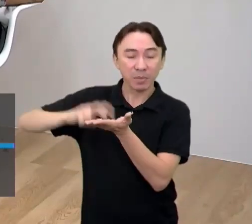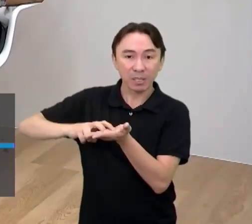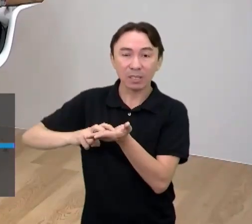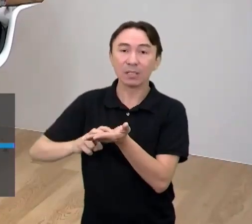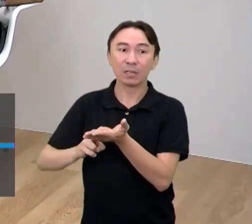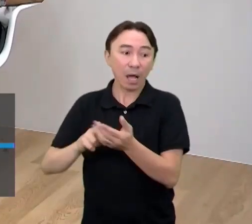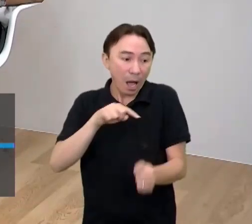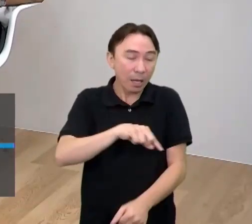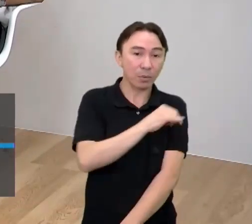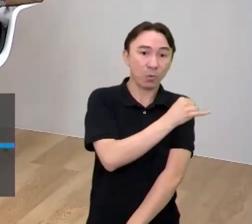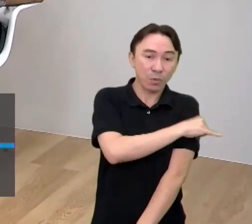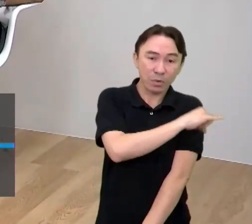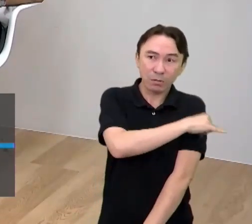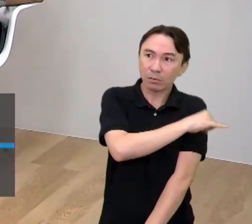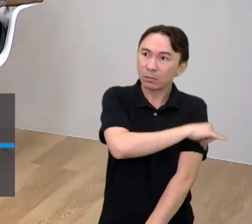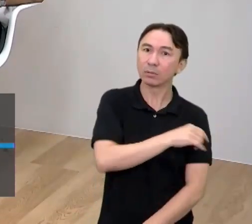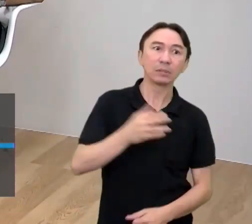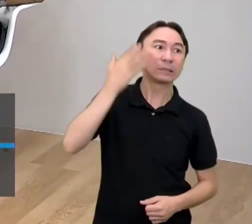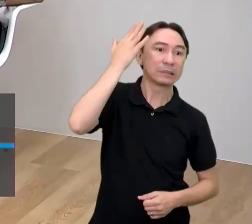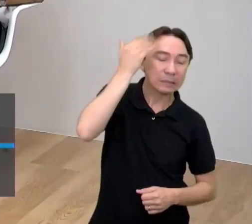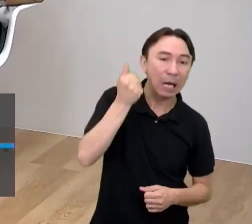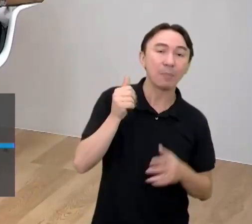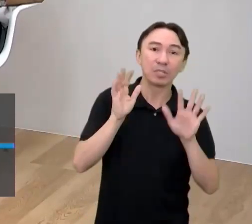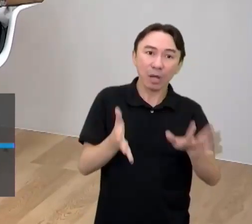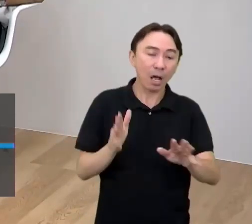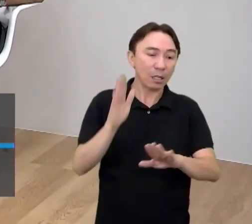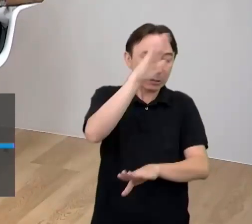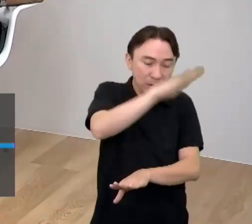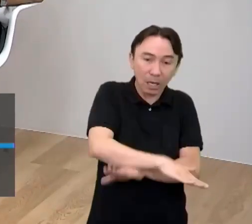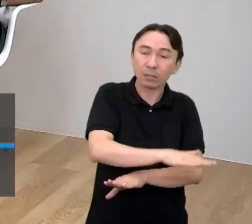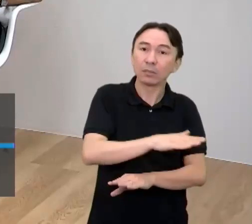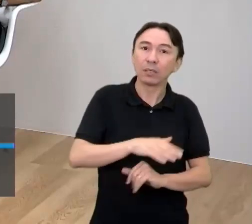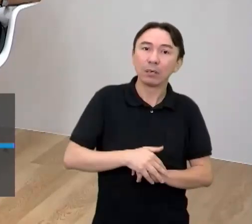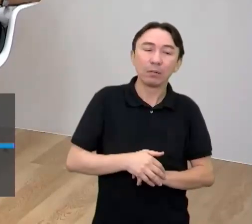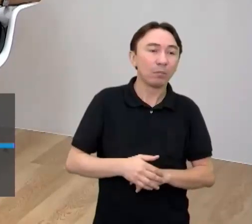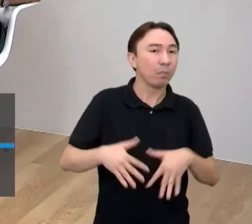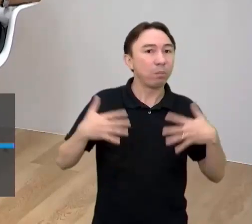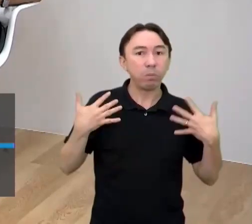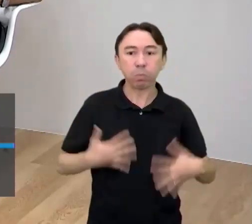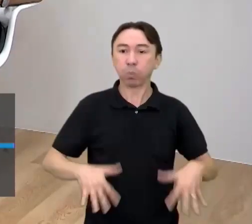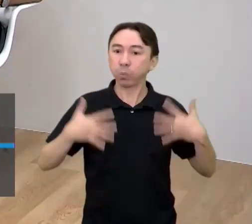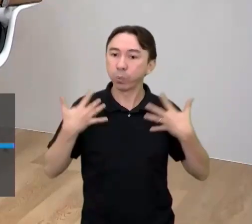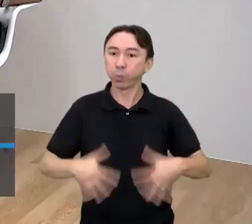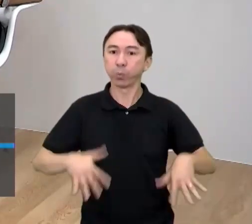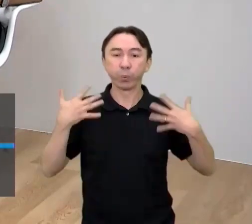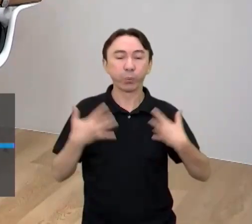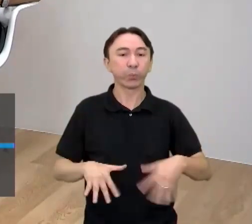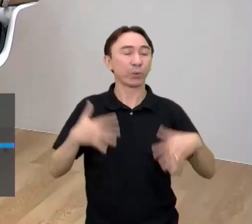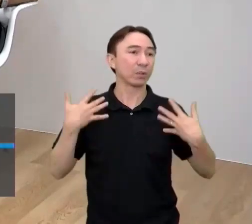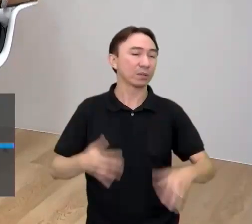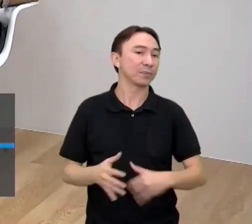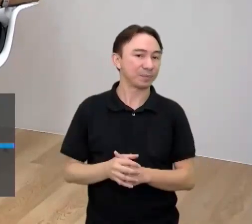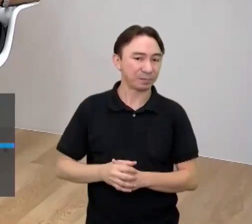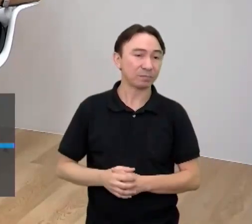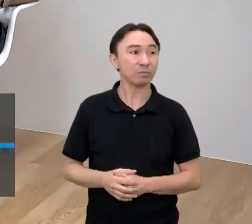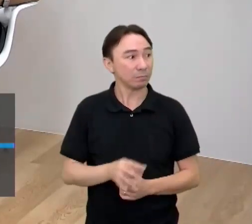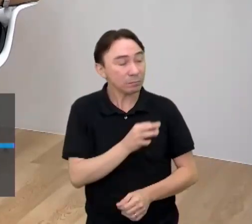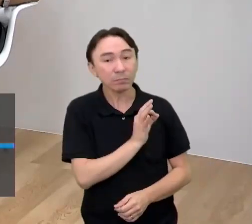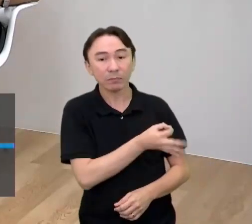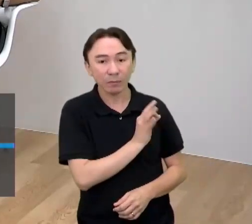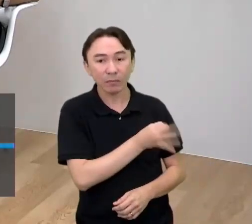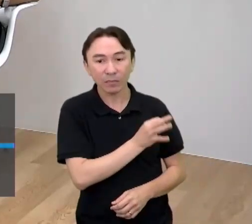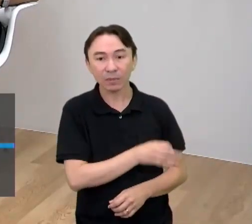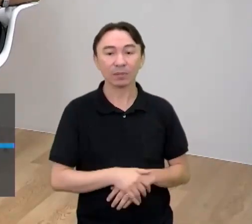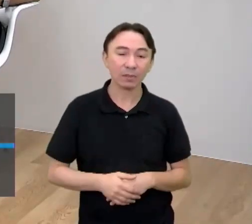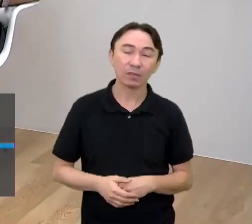estarem comentando, nossa, era um negócio praticamente online. Sim, e convenhamos que, por exemplo, o nosso